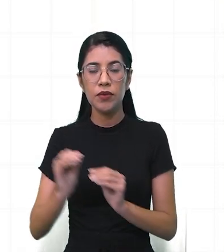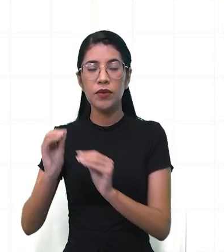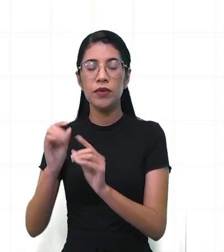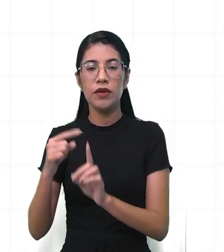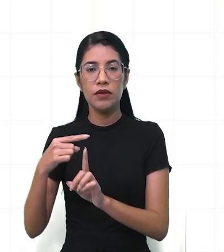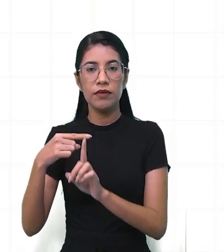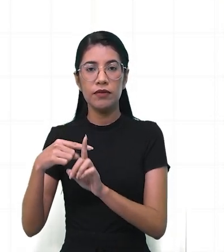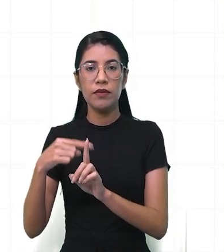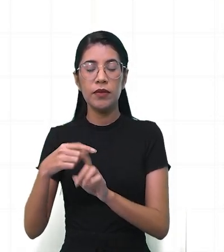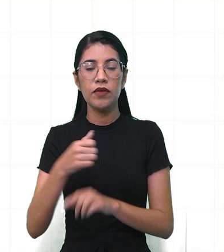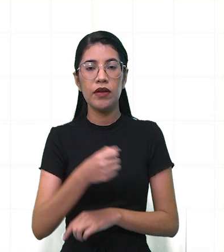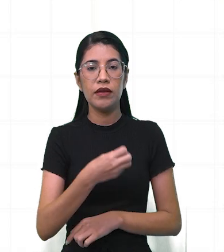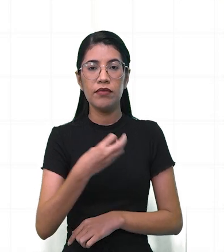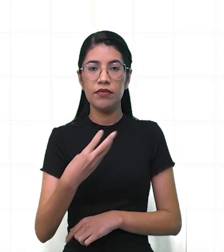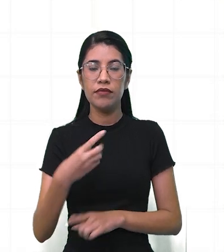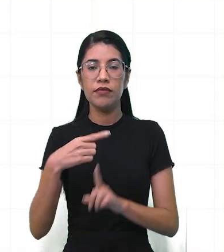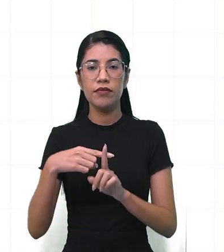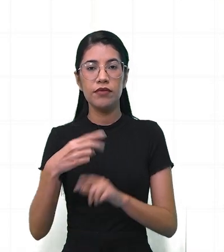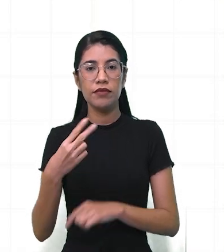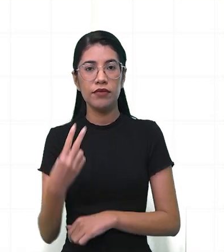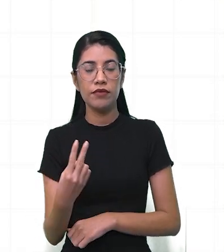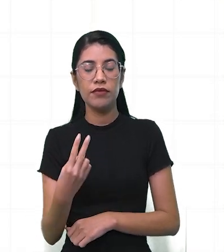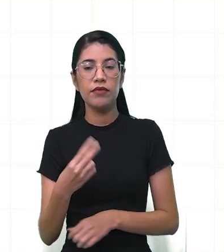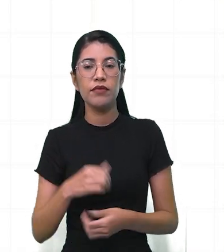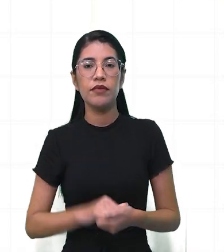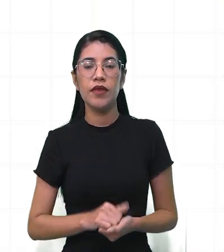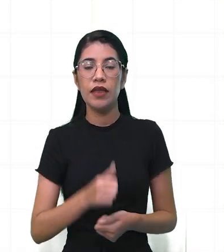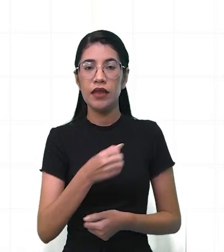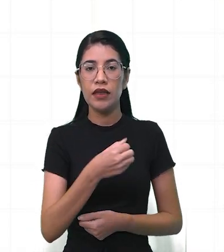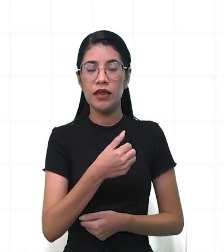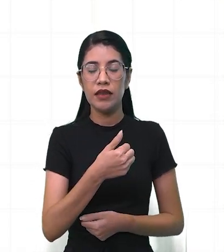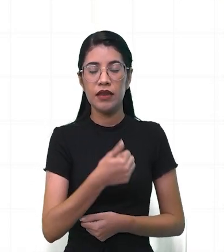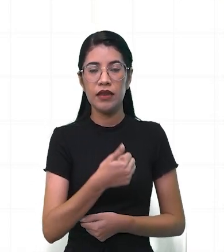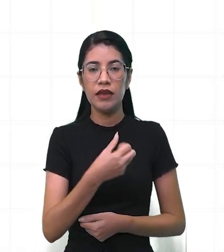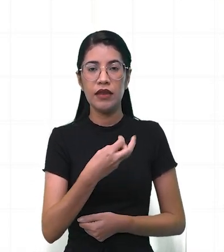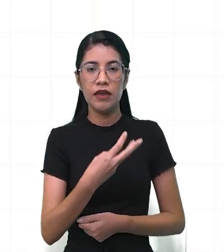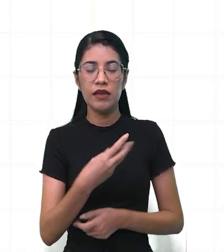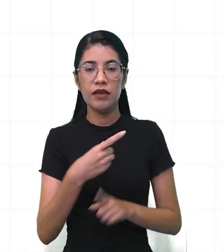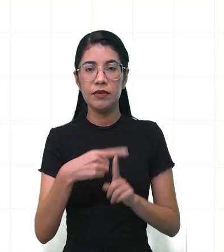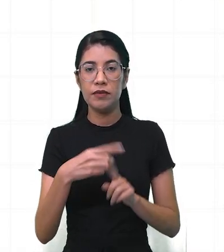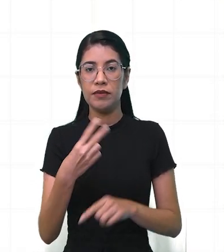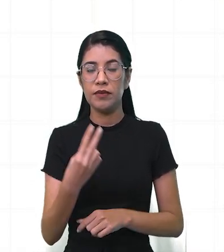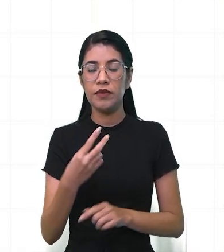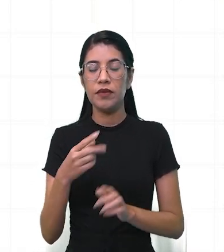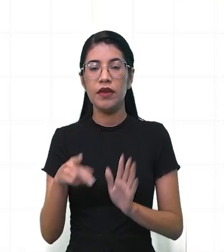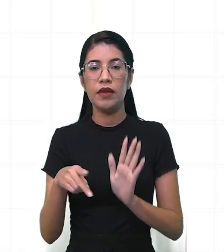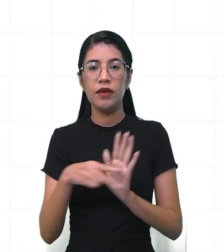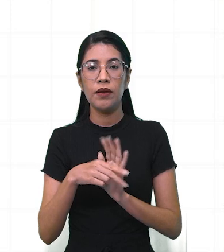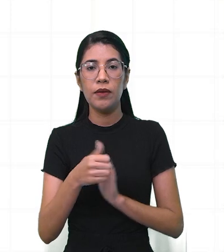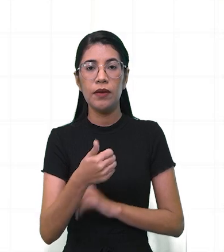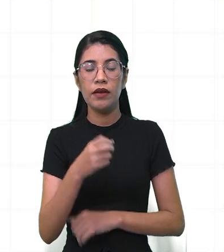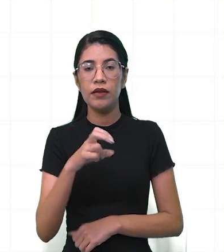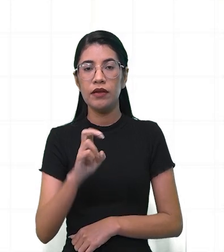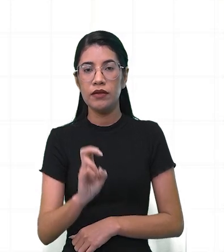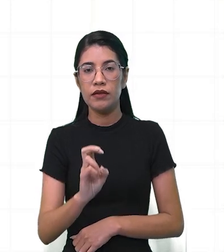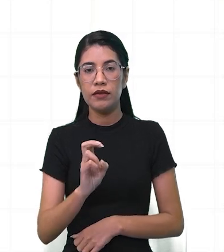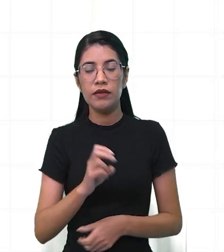somando. 13 mais 2. E 13 mais 2, isso é igual a